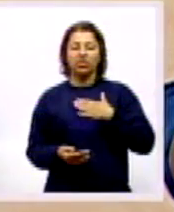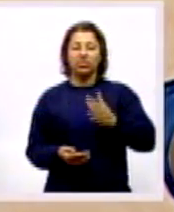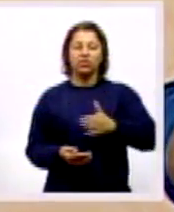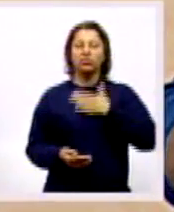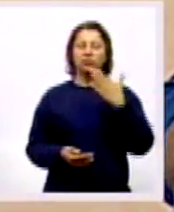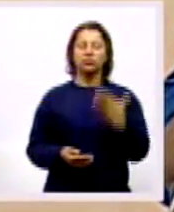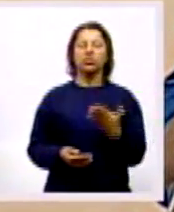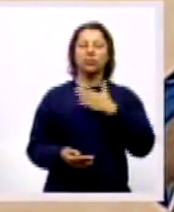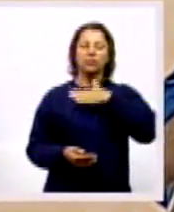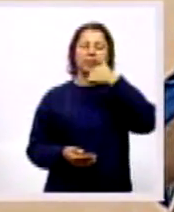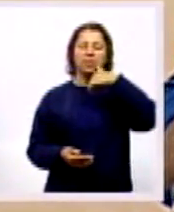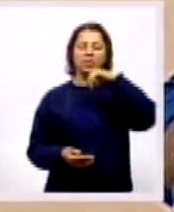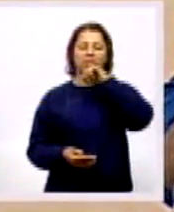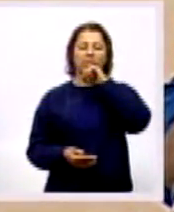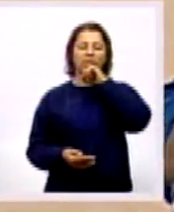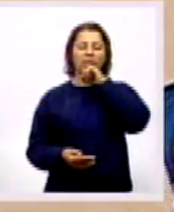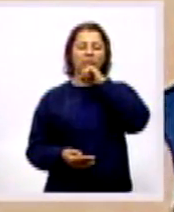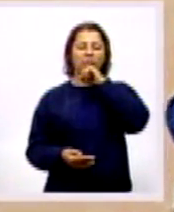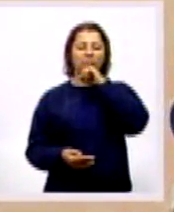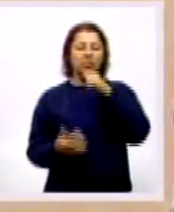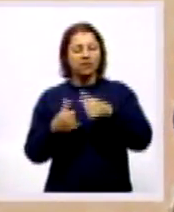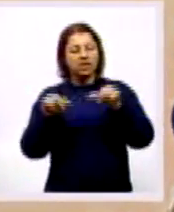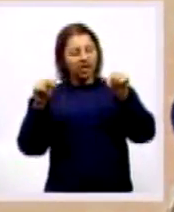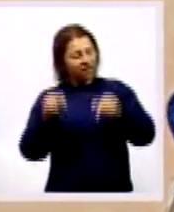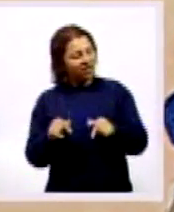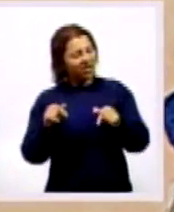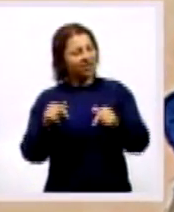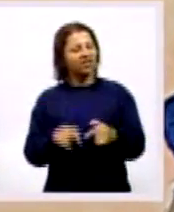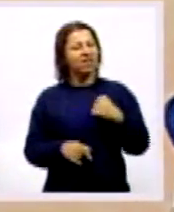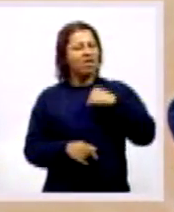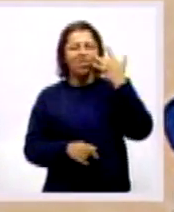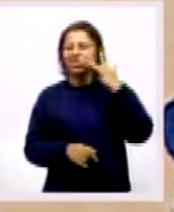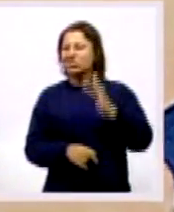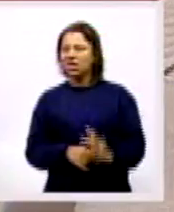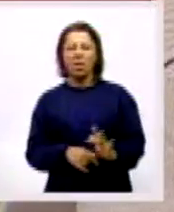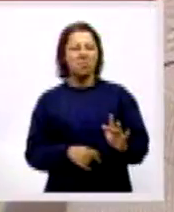me fazendo uma surpresa com sua presença.